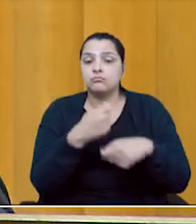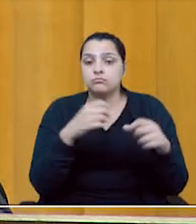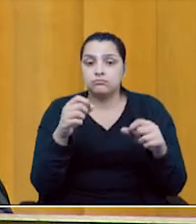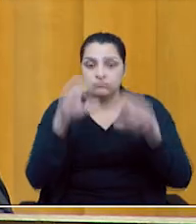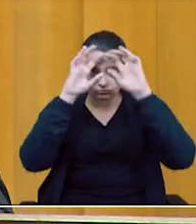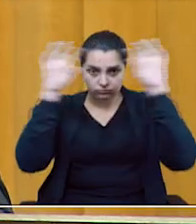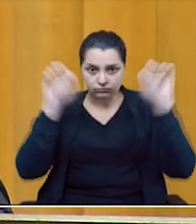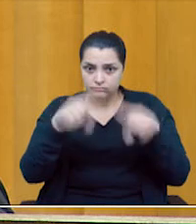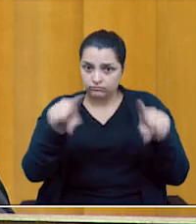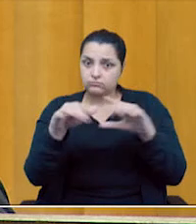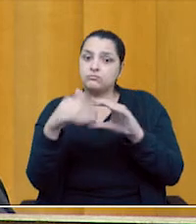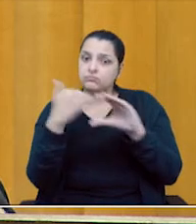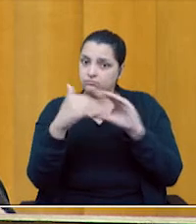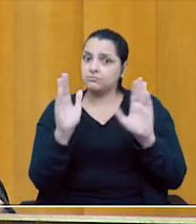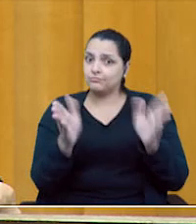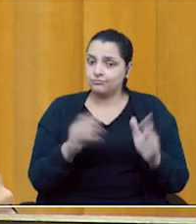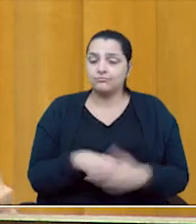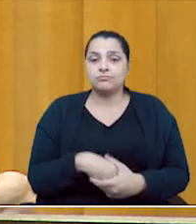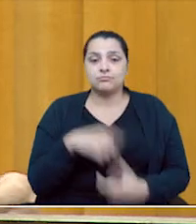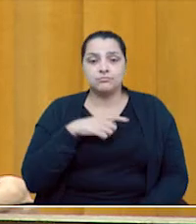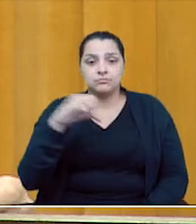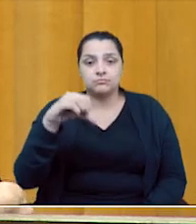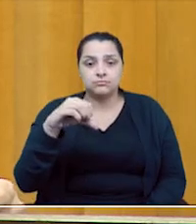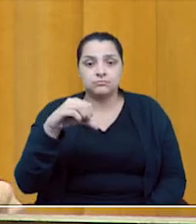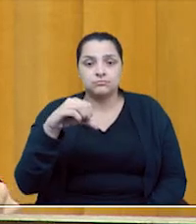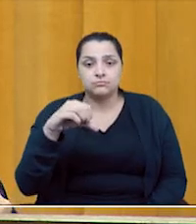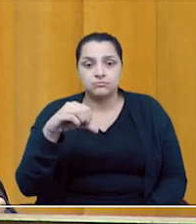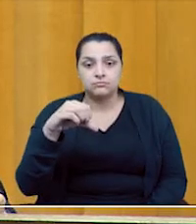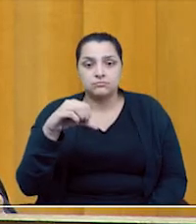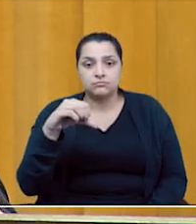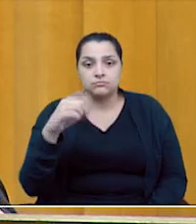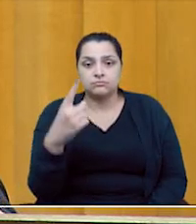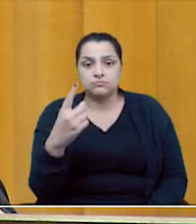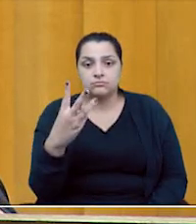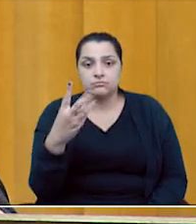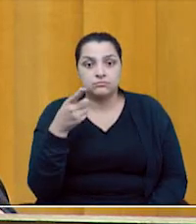recebeu. Nós temos 903, últimos 903 inscritos até ontem.